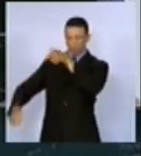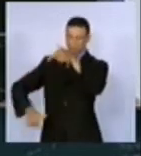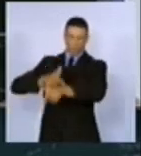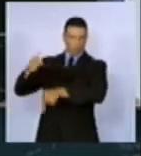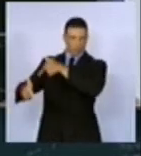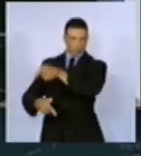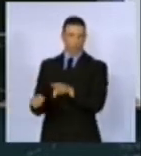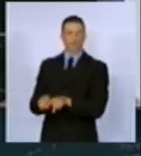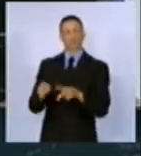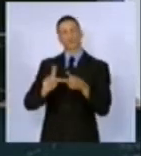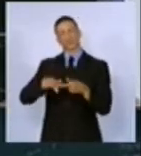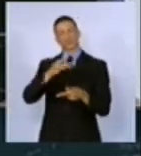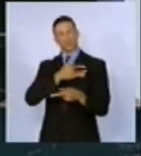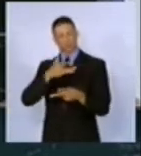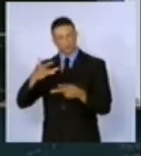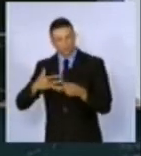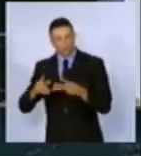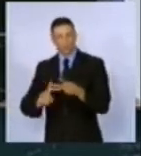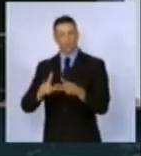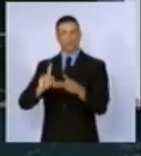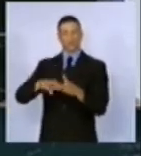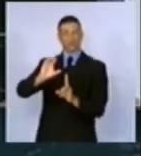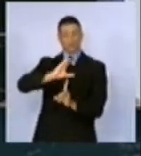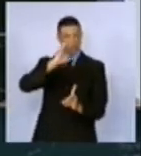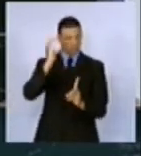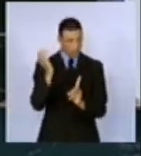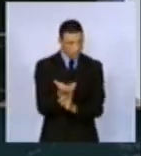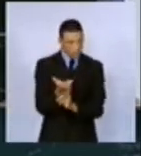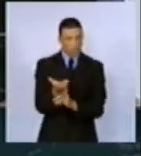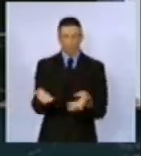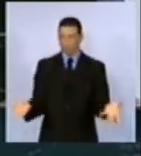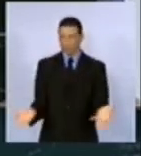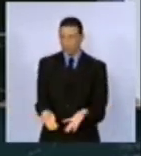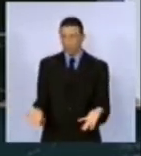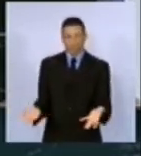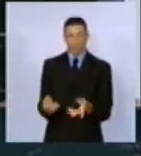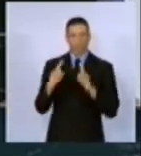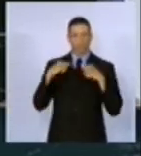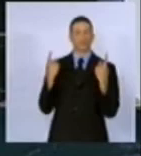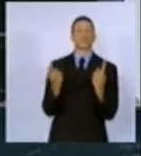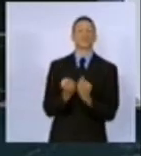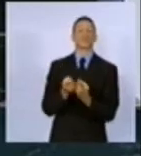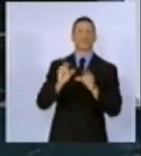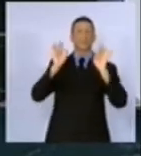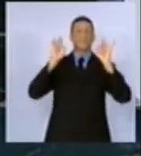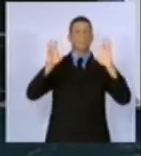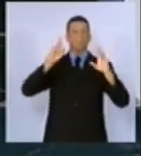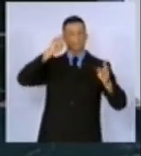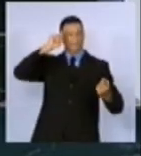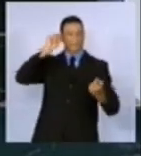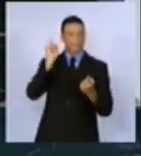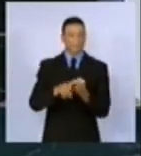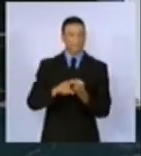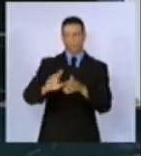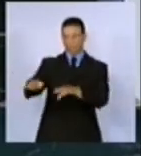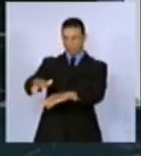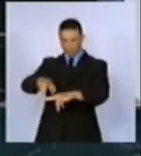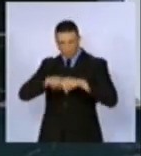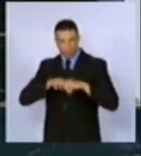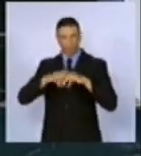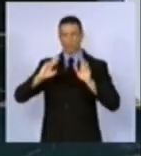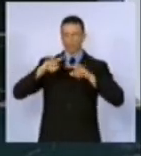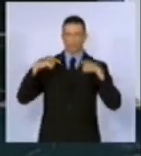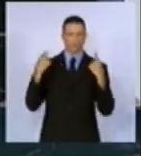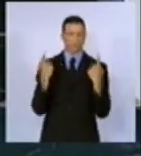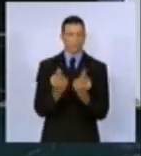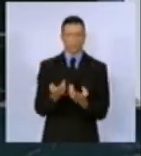direito à saúde à cidadania que foi exatamente isso que nos conduziu a